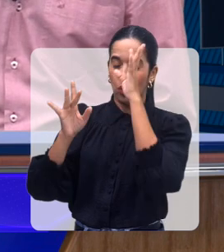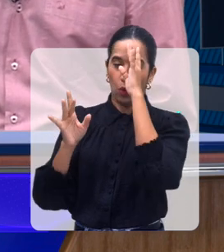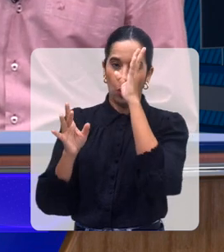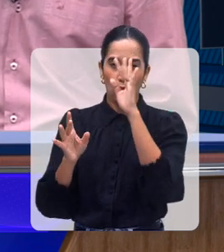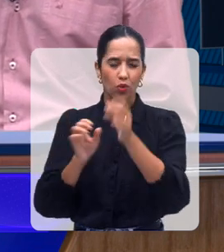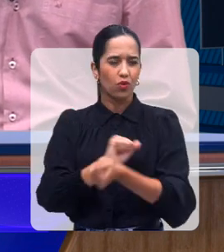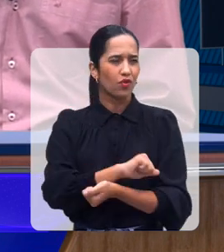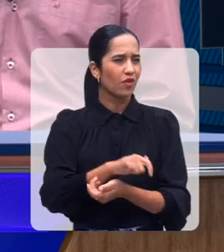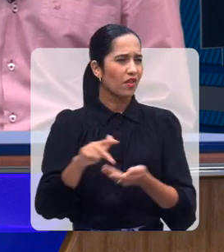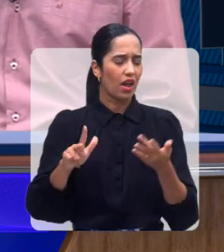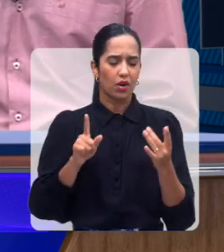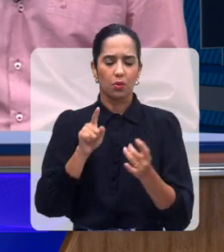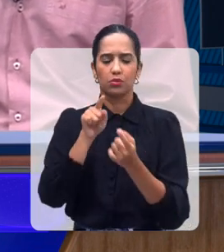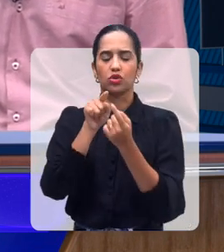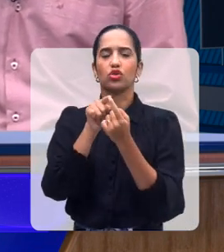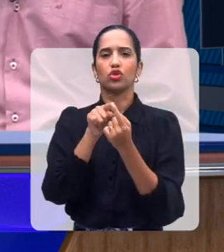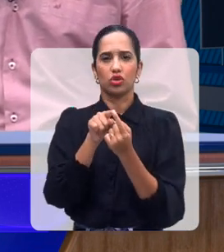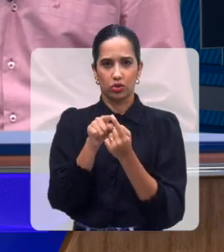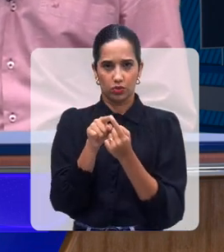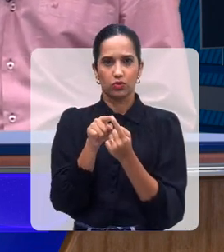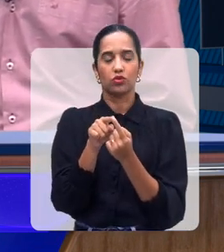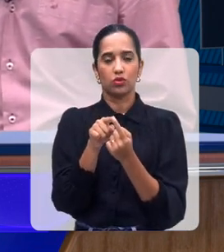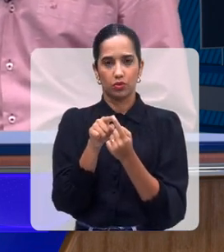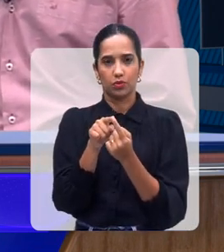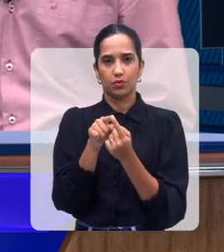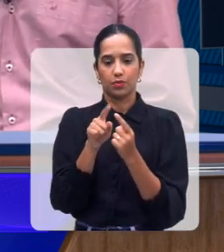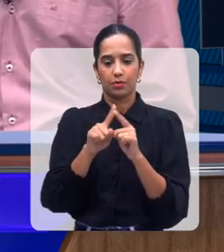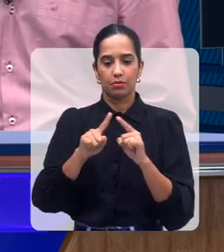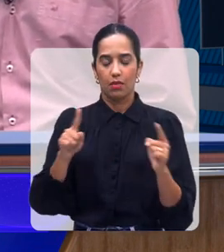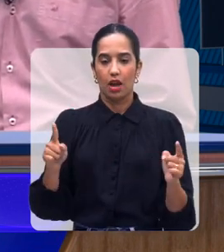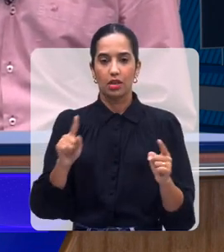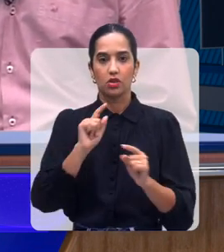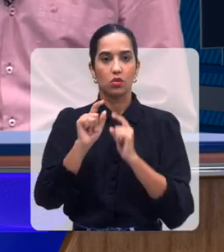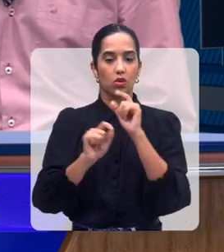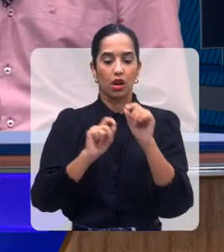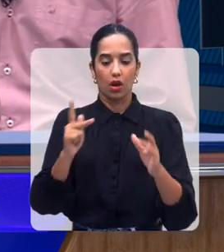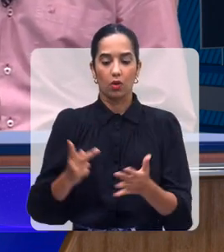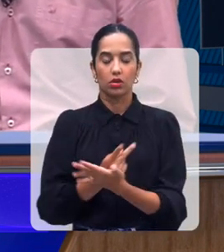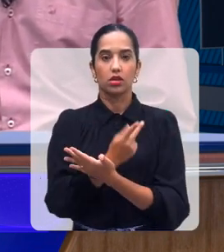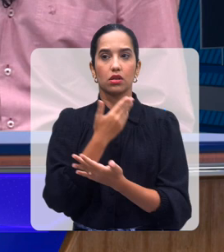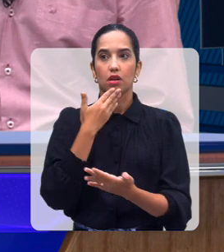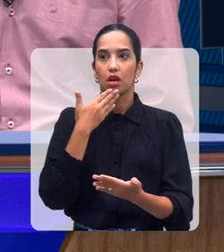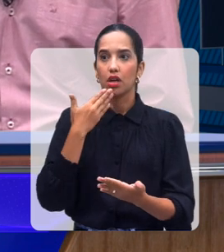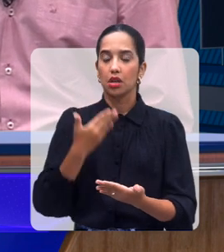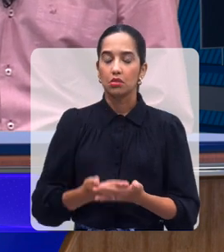tinha vários objetivos, e aí de repente eu me vi,